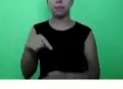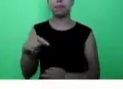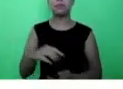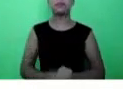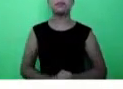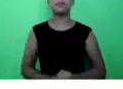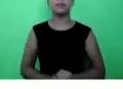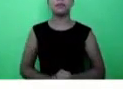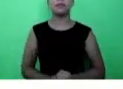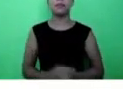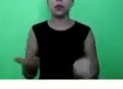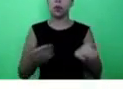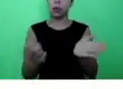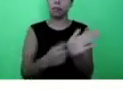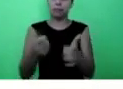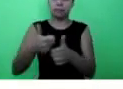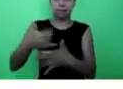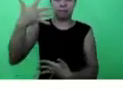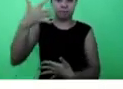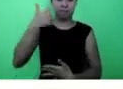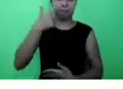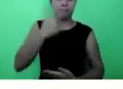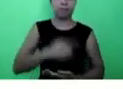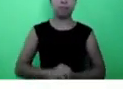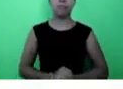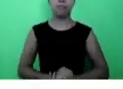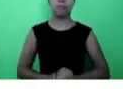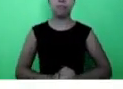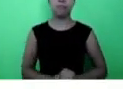Então, vamos gerar a lista.